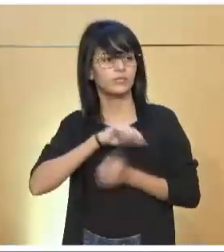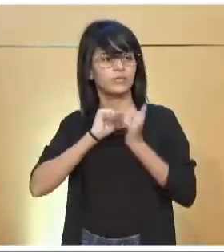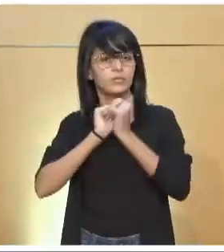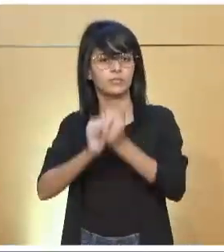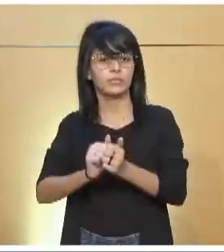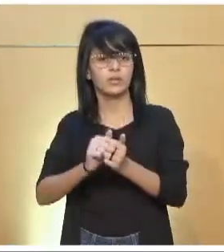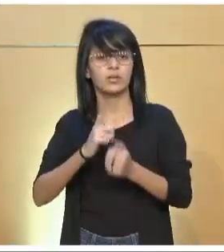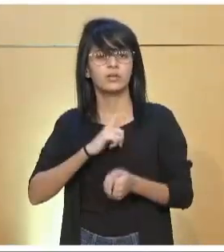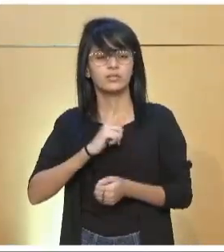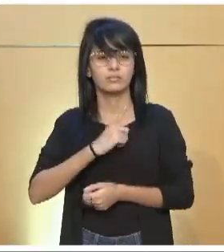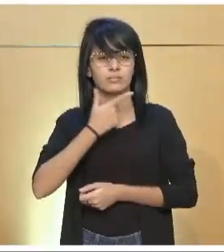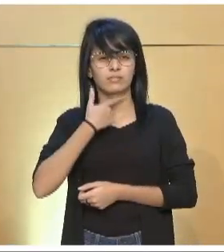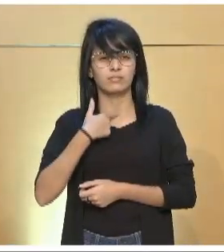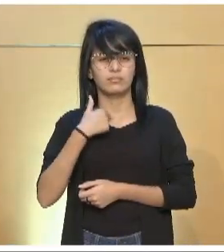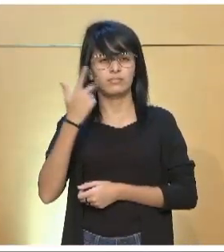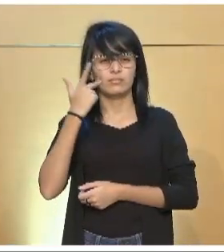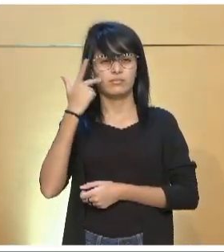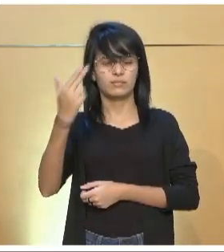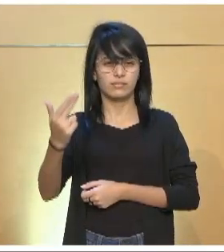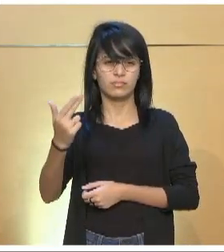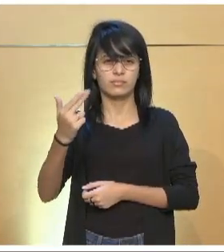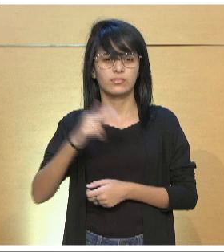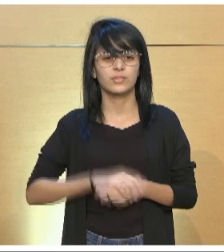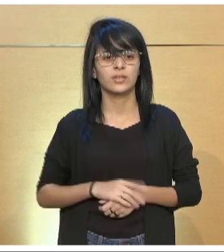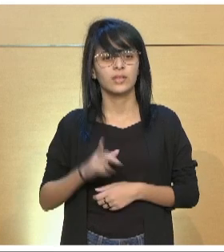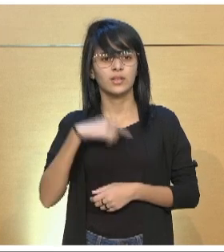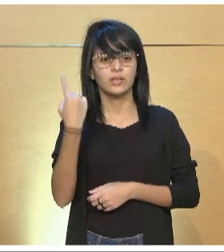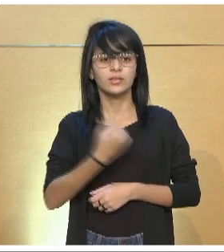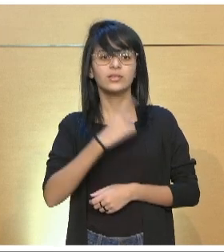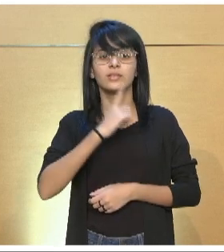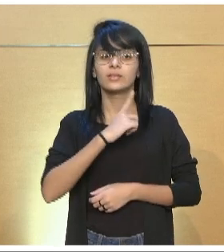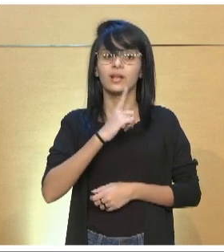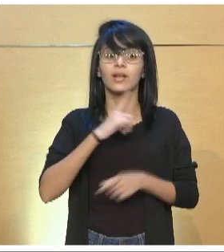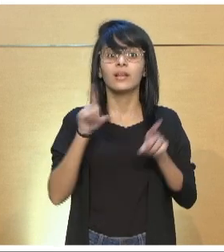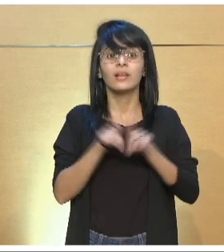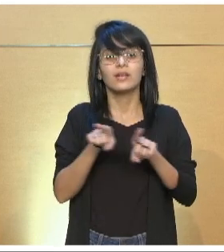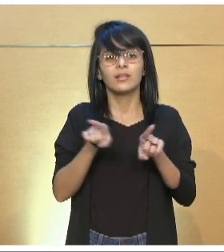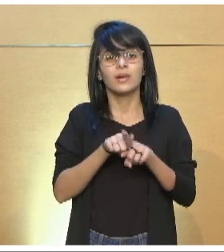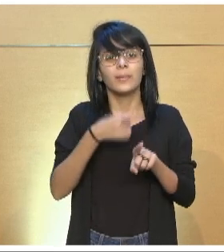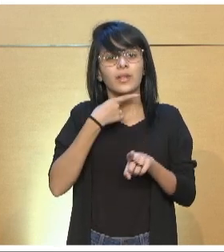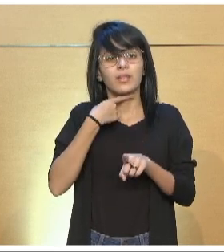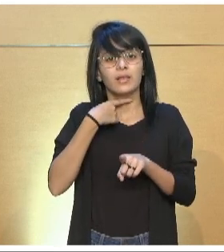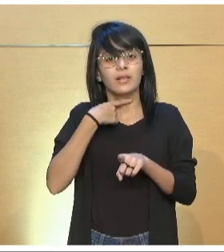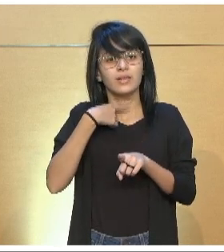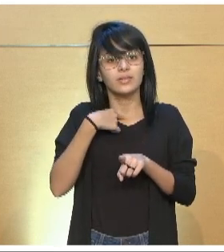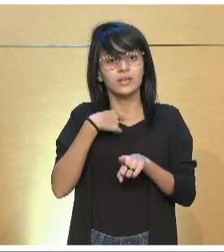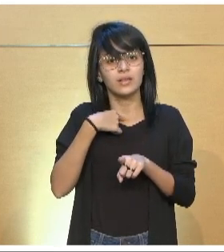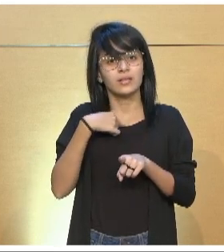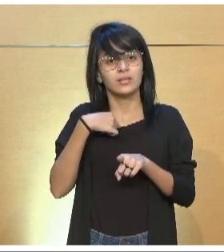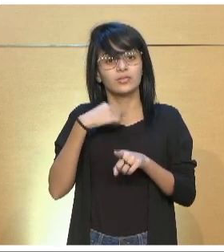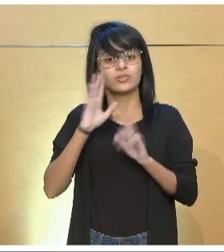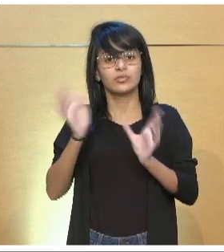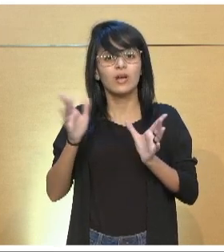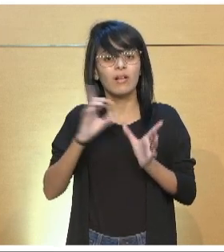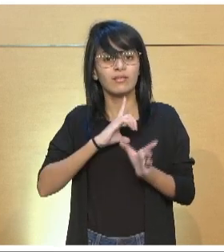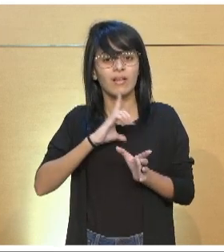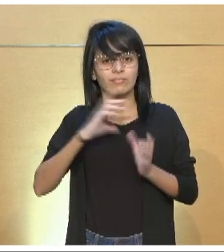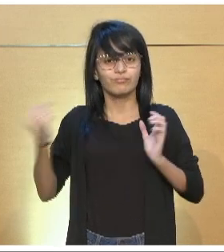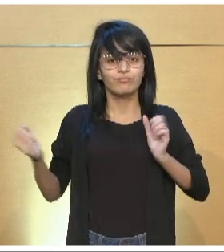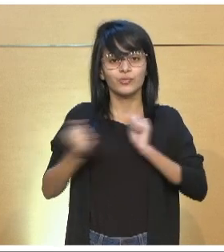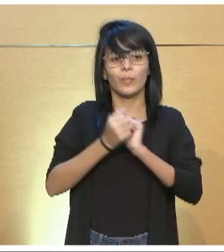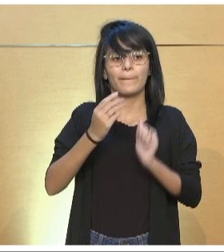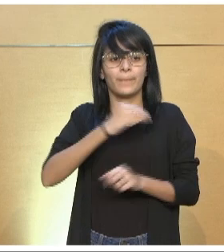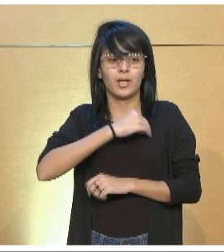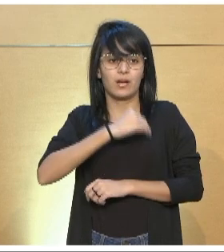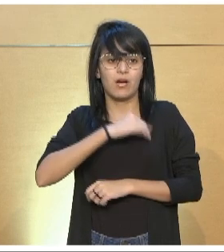existe o desejo natural, que eu tenho, que você tem, e existe o desejo já permeado pelo pecado ou